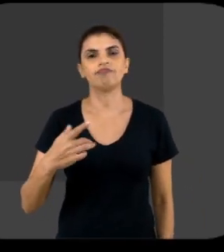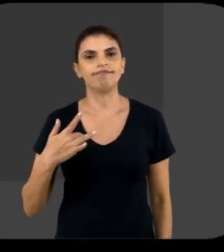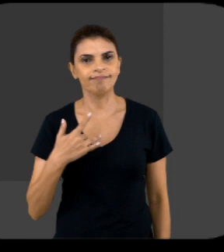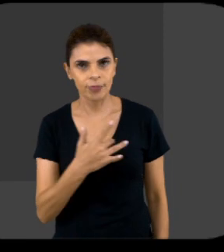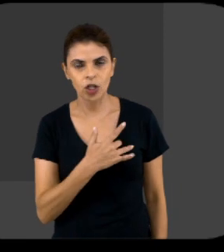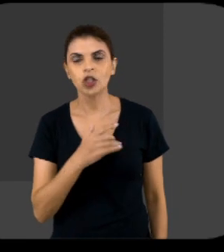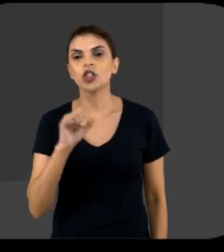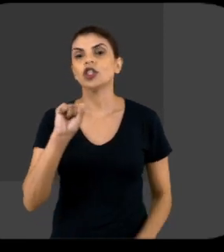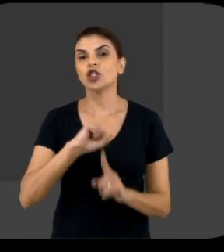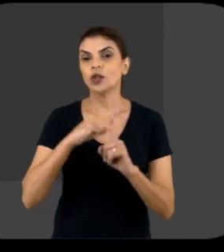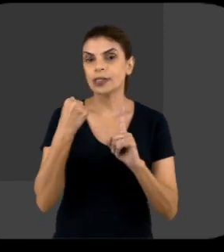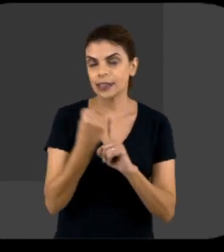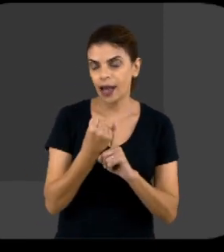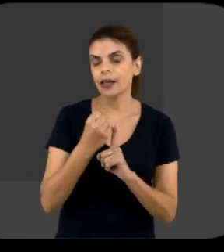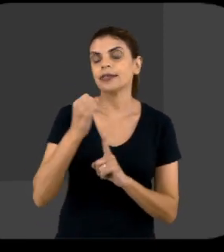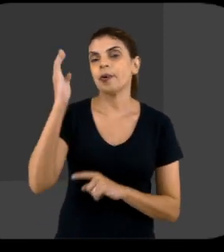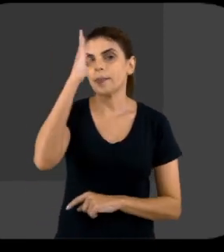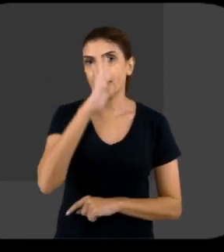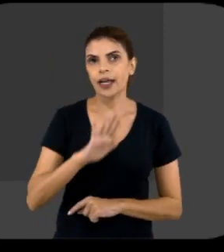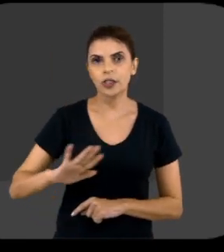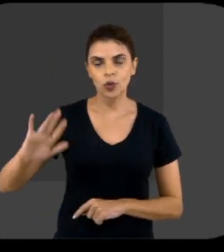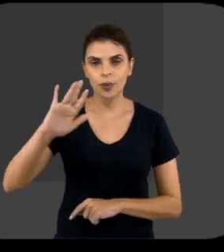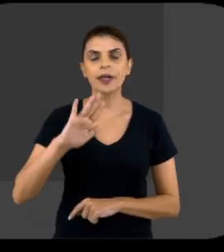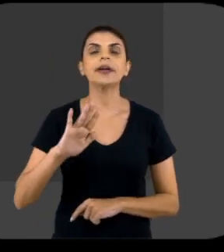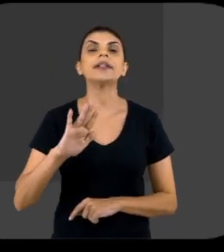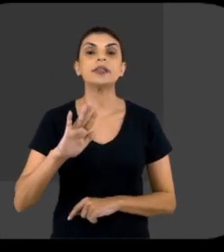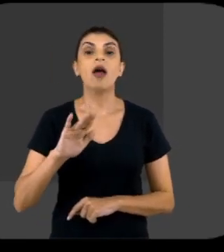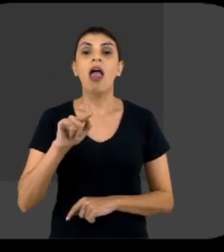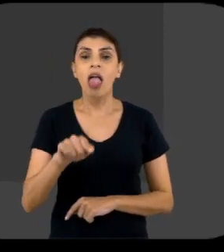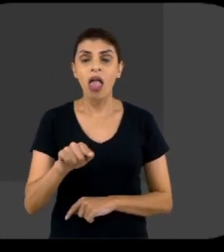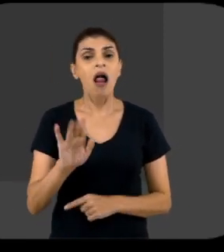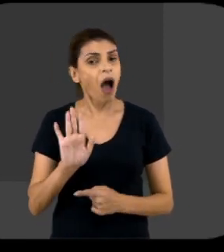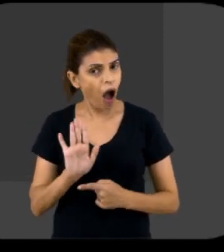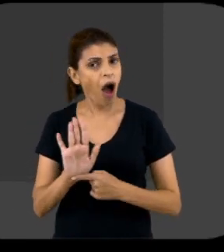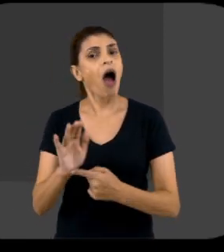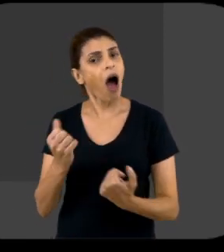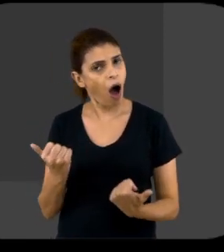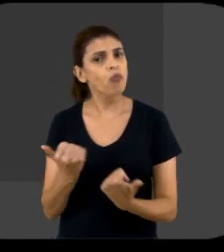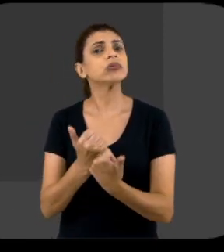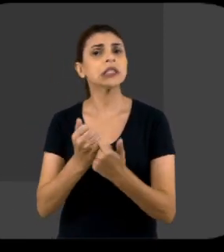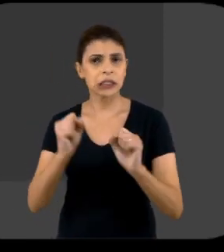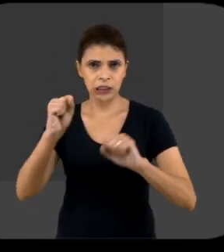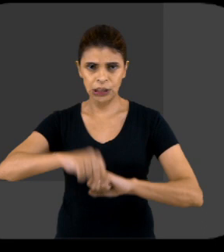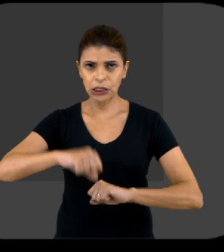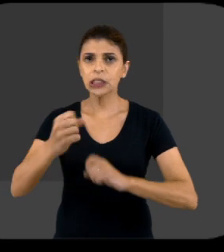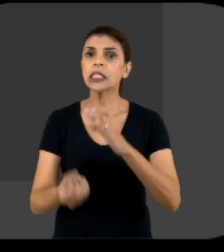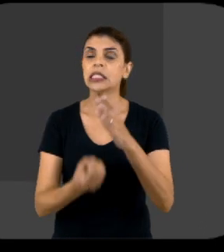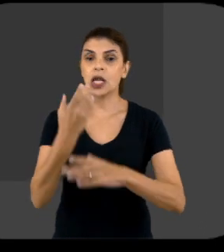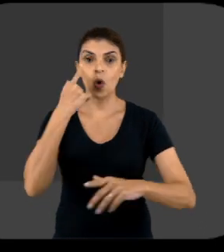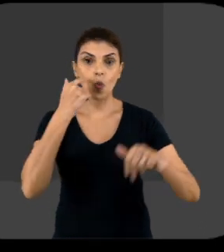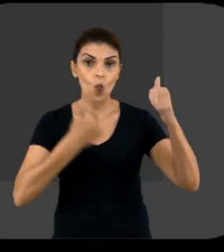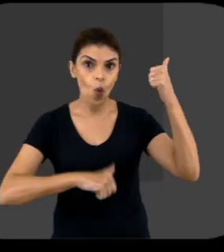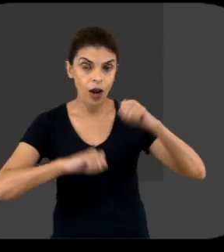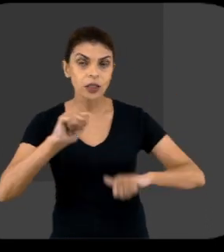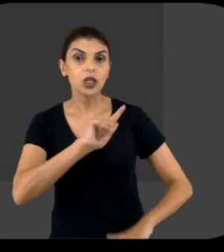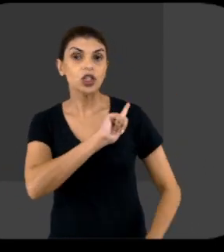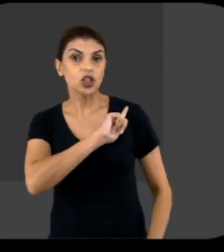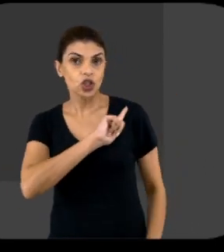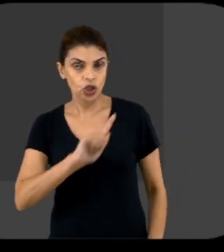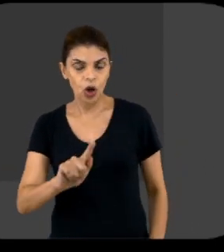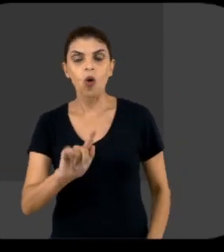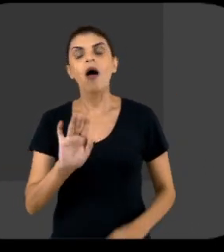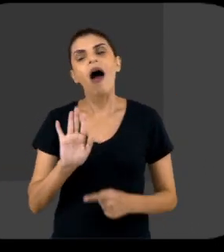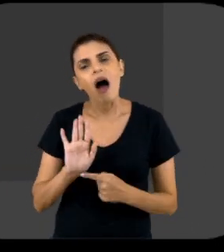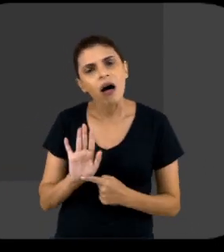pela Sociedade Brasileira de Patologia Clínica, e ela auxilia, sim, na ampliação da gestão da qualidade. Ela